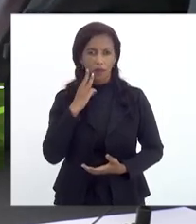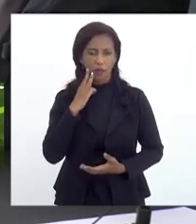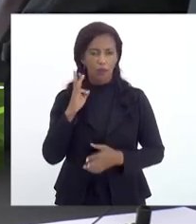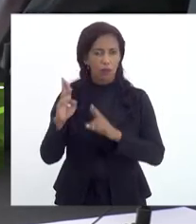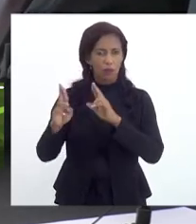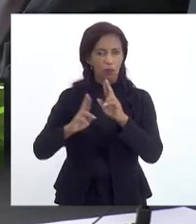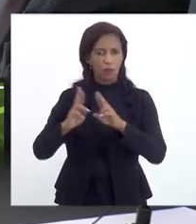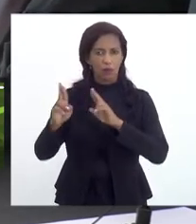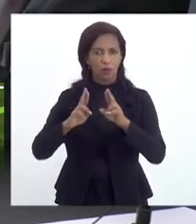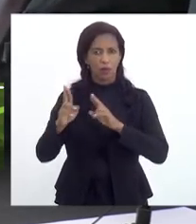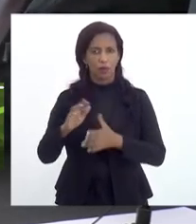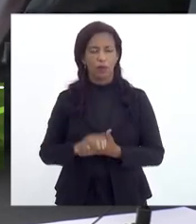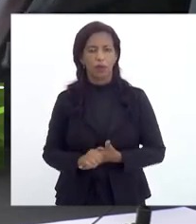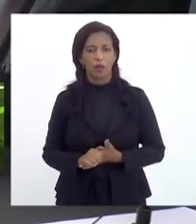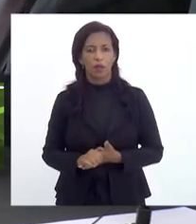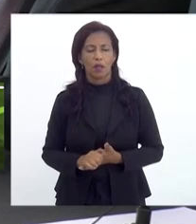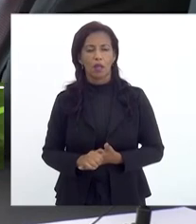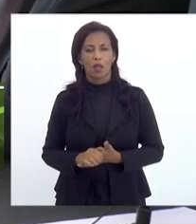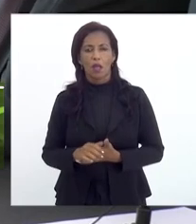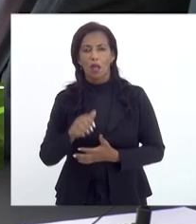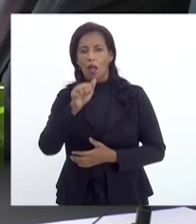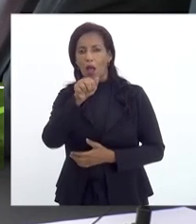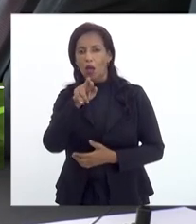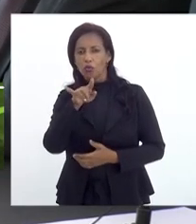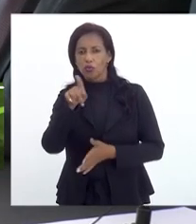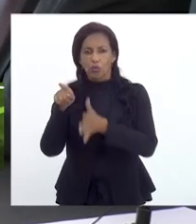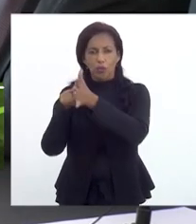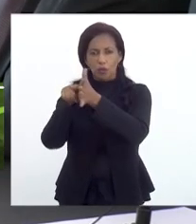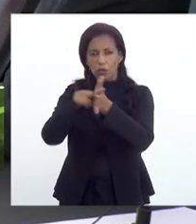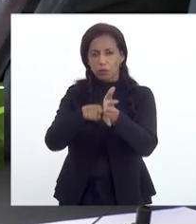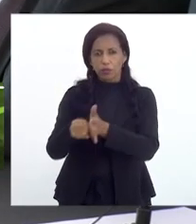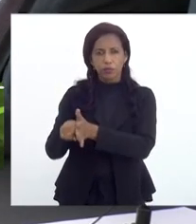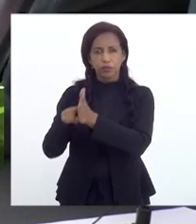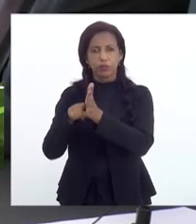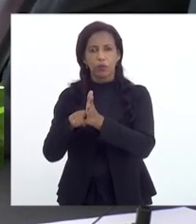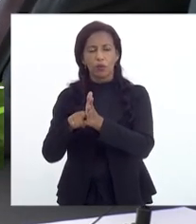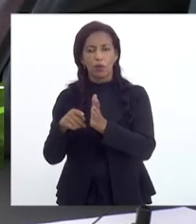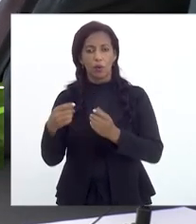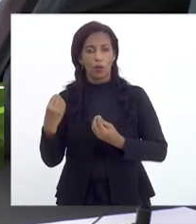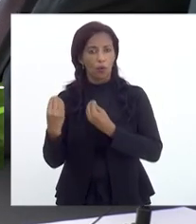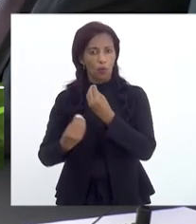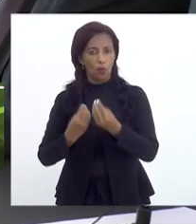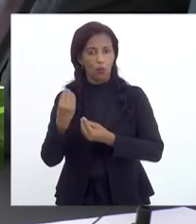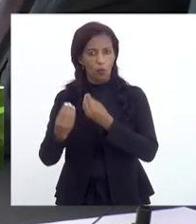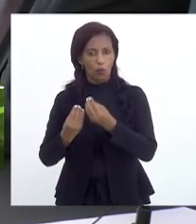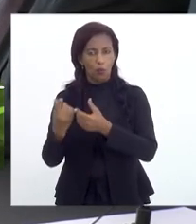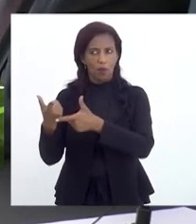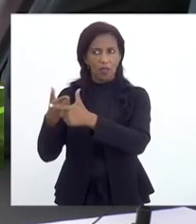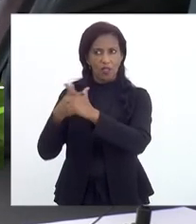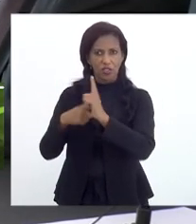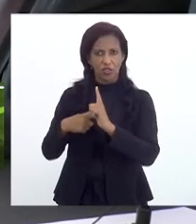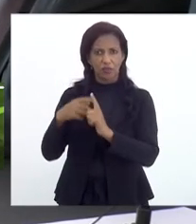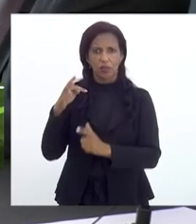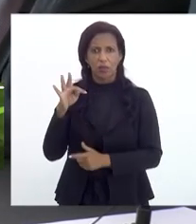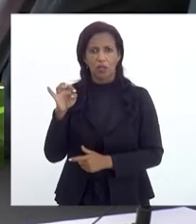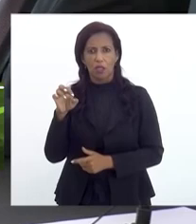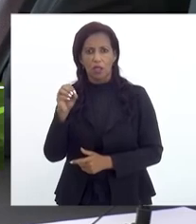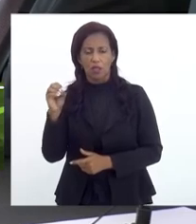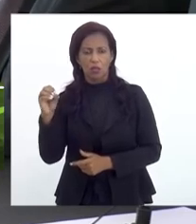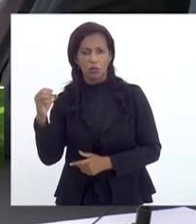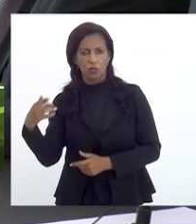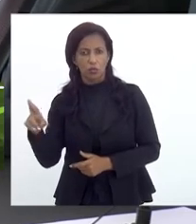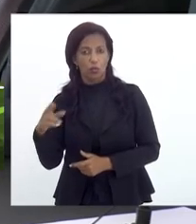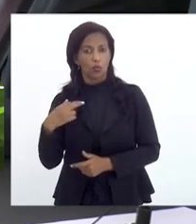relação Às auditorias Do Tribunal de Contas Como eu sou A maior dívida Do Tesouro Eu